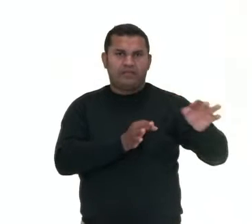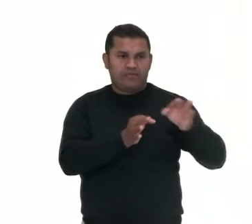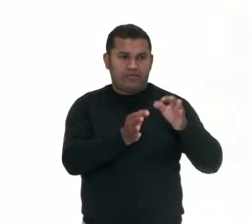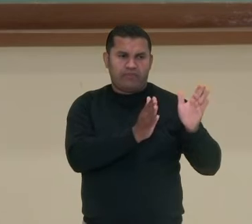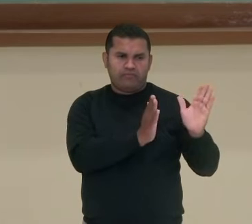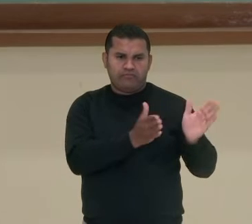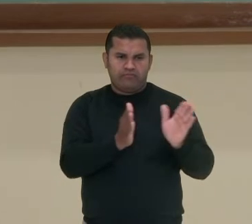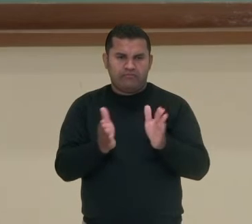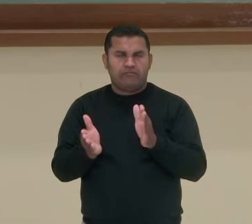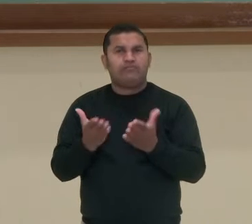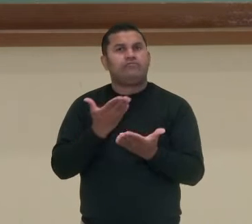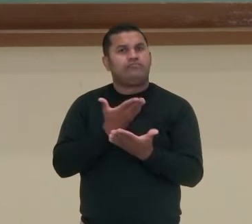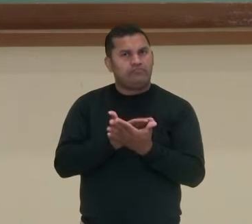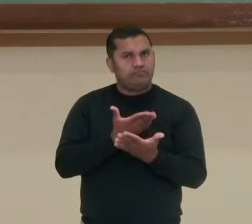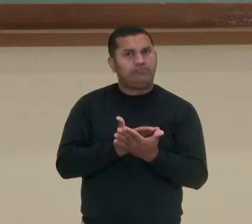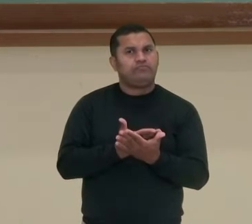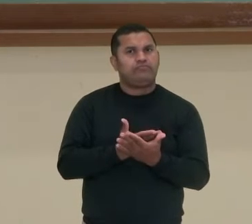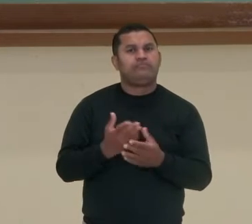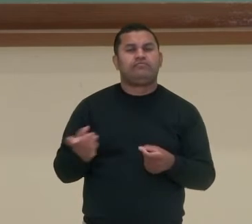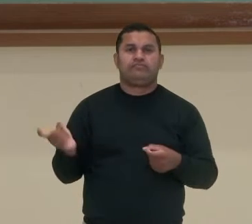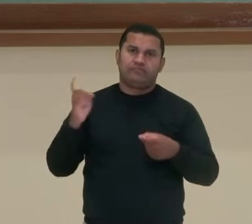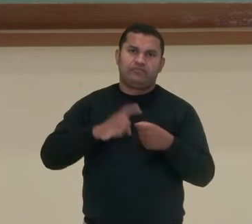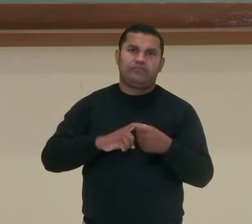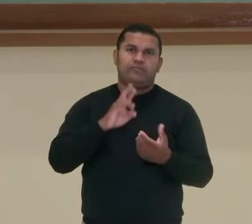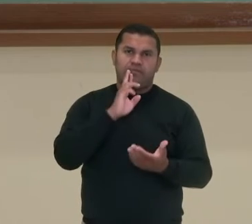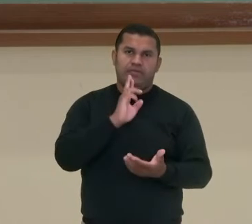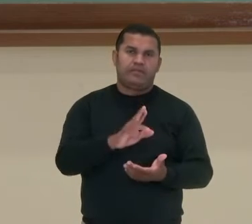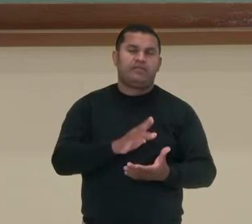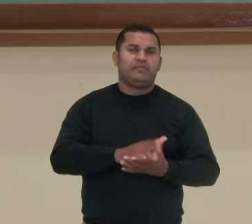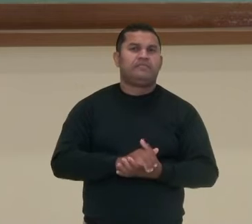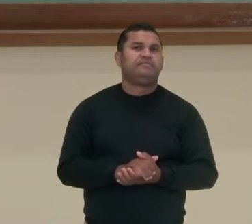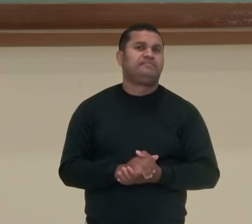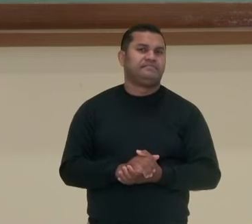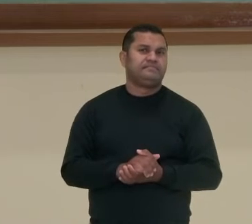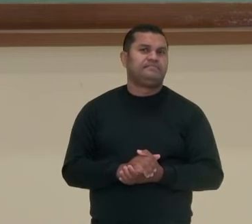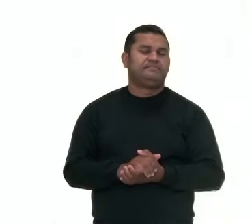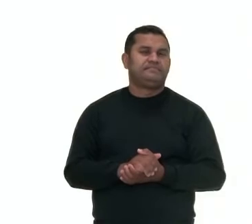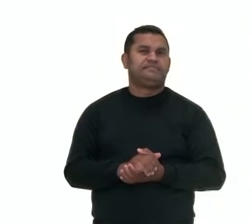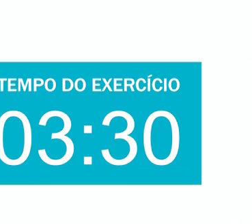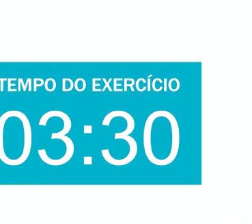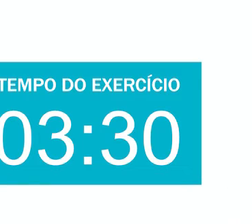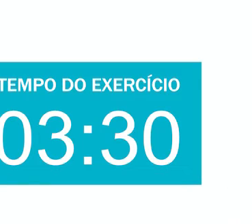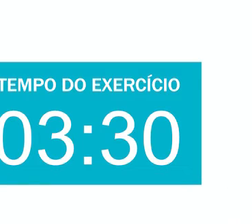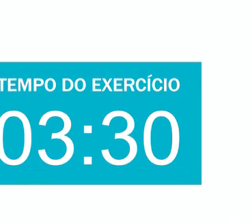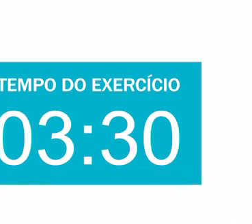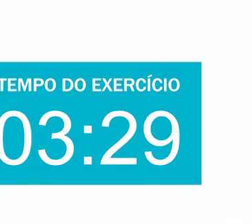de estudos. Daqui a pouquinho nós voltamos, corrigimos junto essa, viu? Vamos lá.